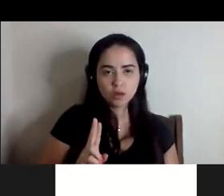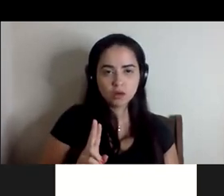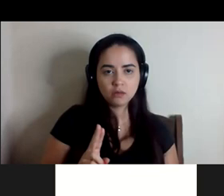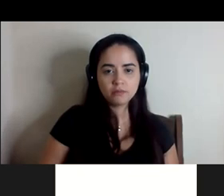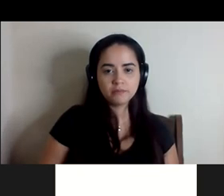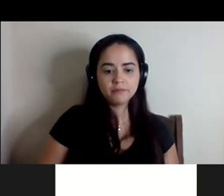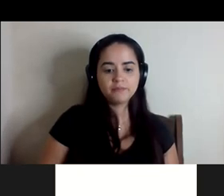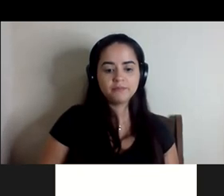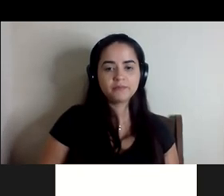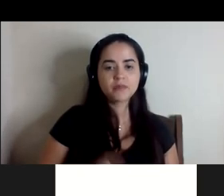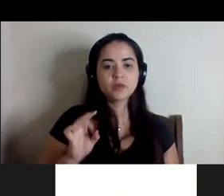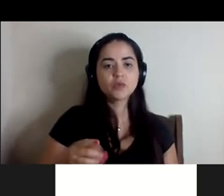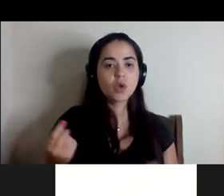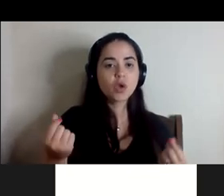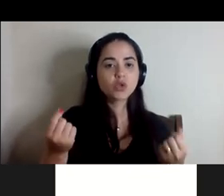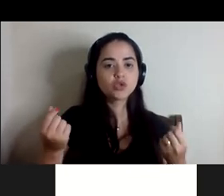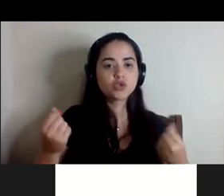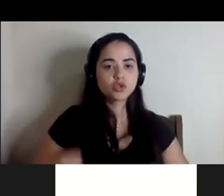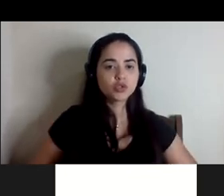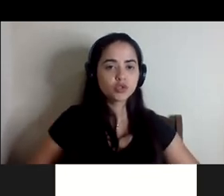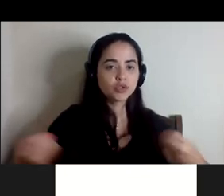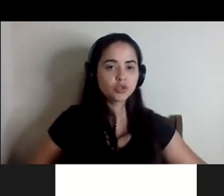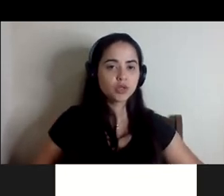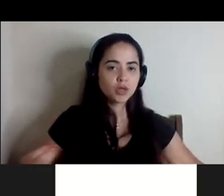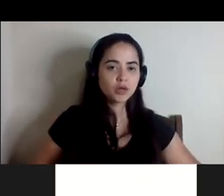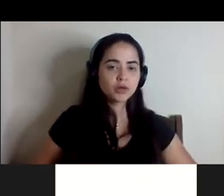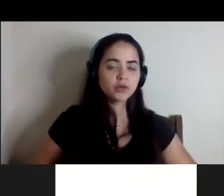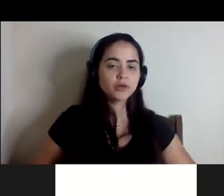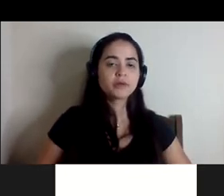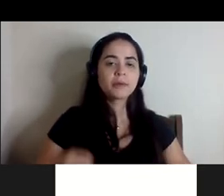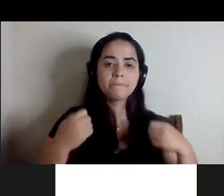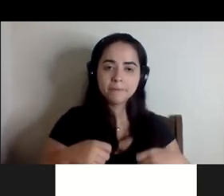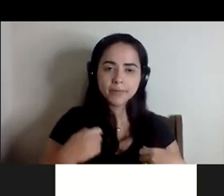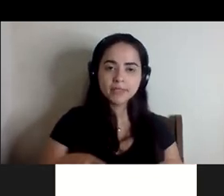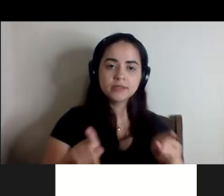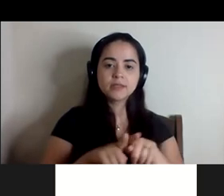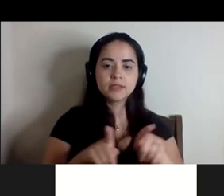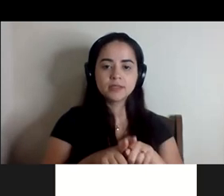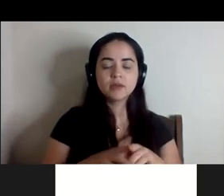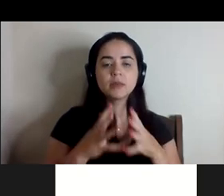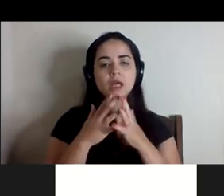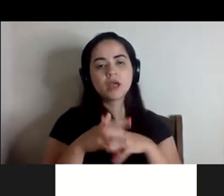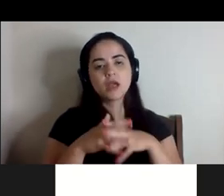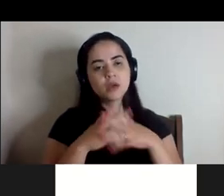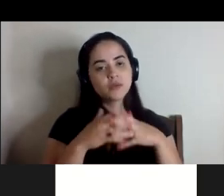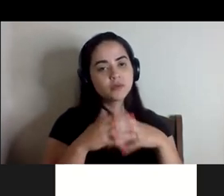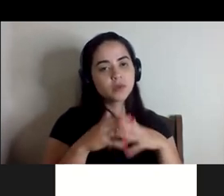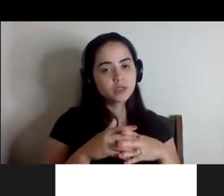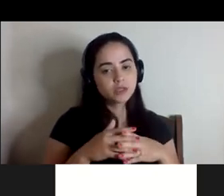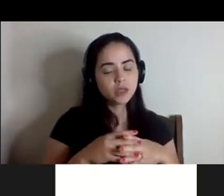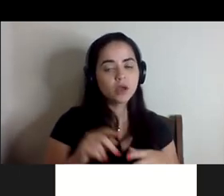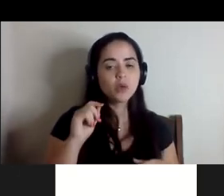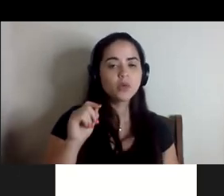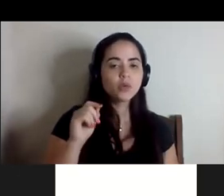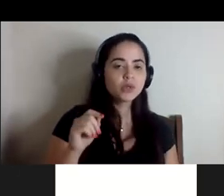ou simplesmente no ganho de capital. Ele precisa passar também pela reflexão sobre o que